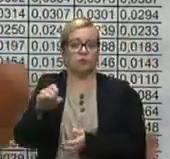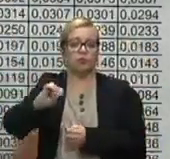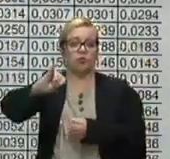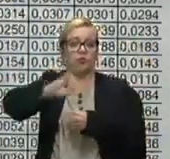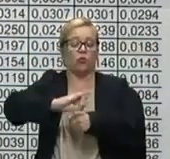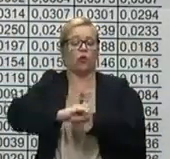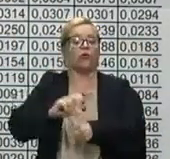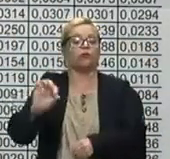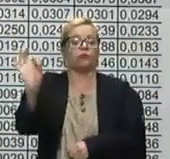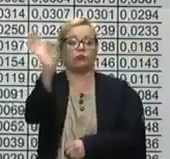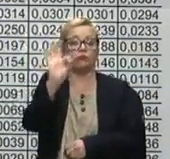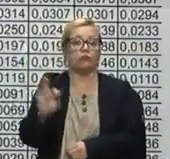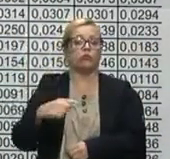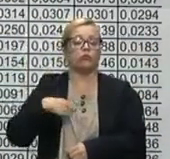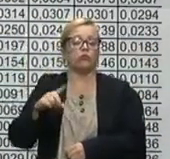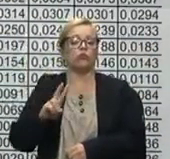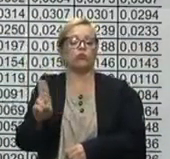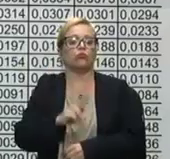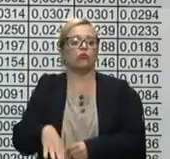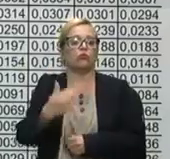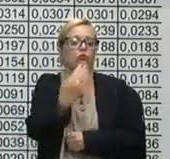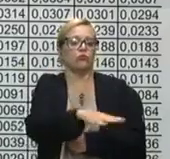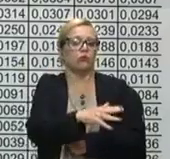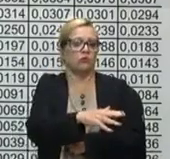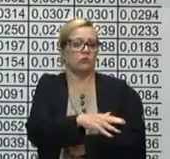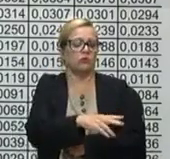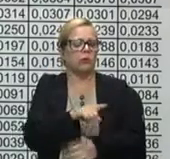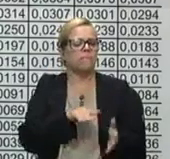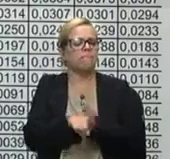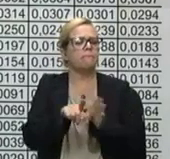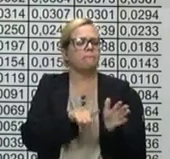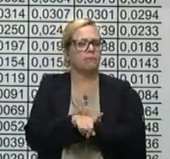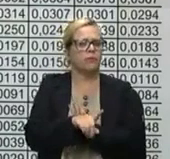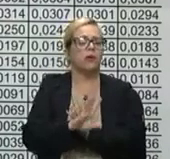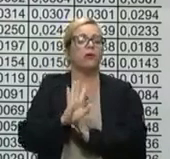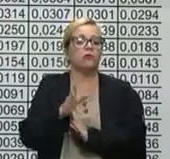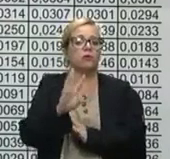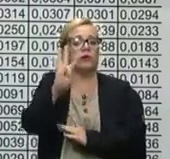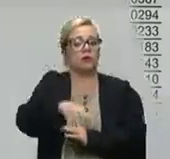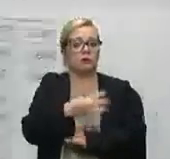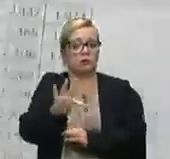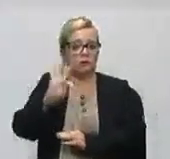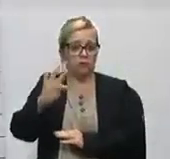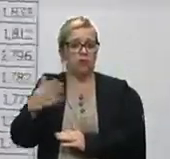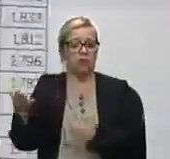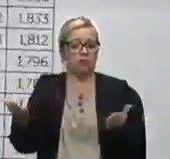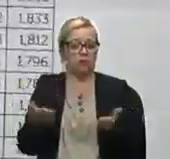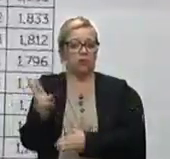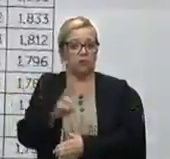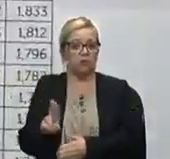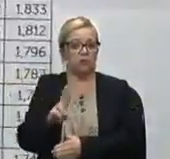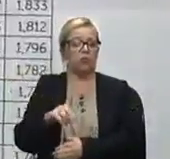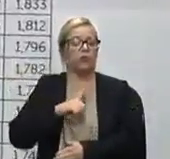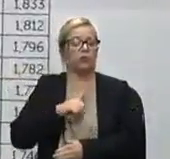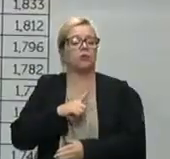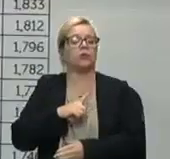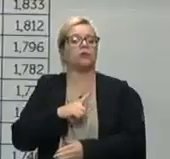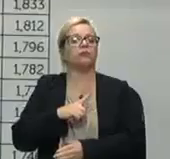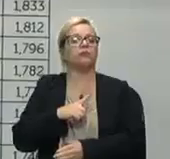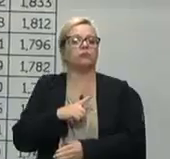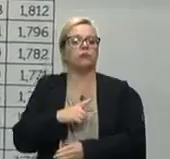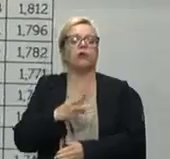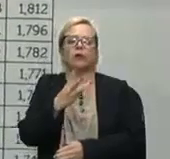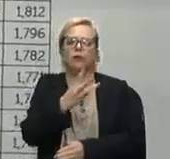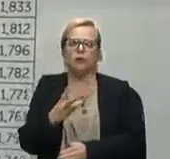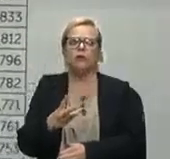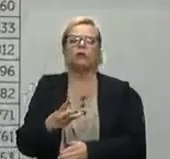referem à porcentagem, que nós usamos lá no teste de hipótese. E a tabela T que eu utilizei hoje, também utilizei na aula 3, na